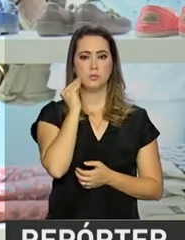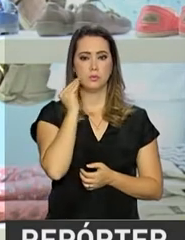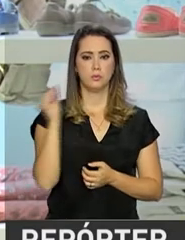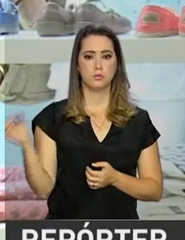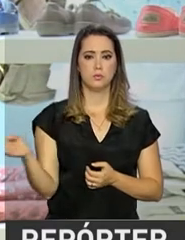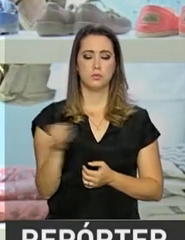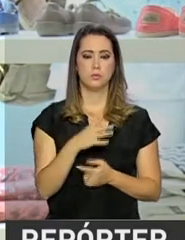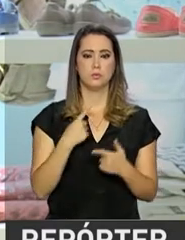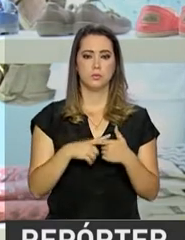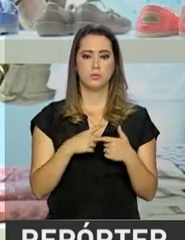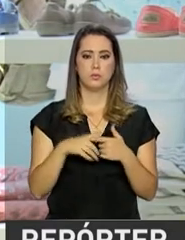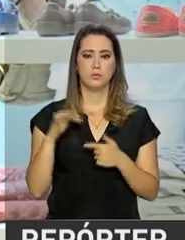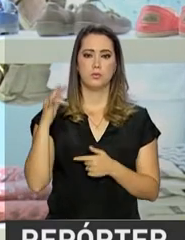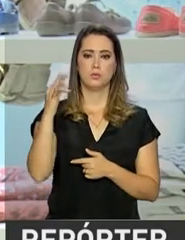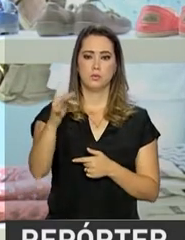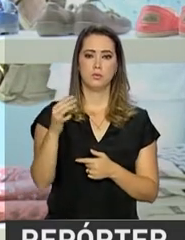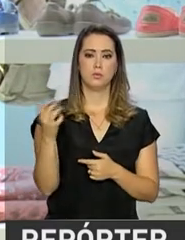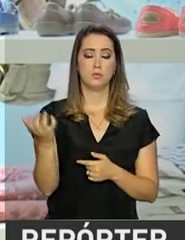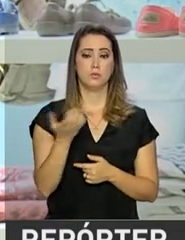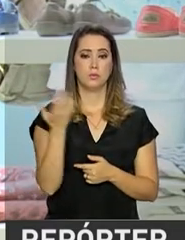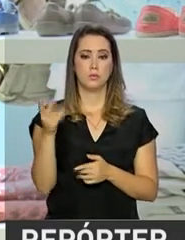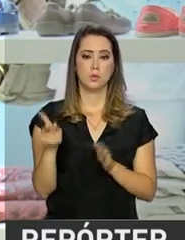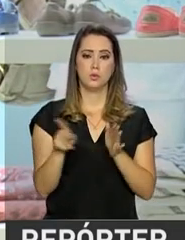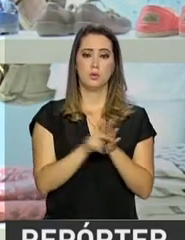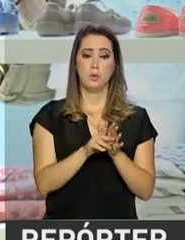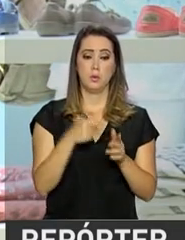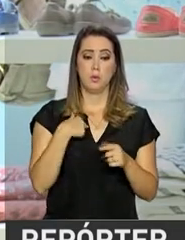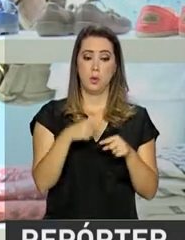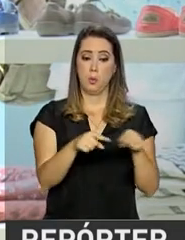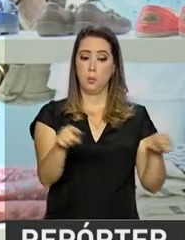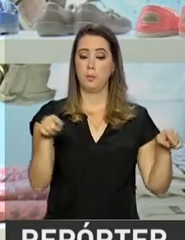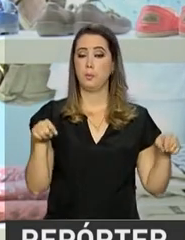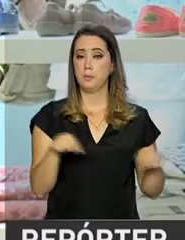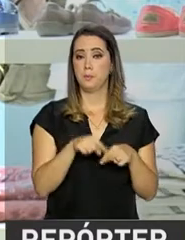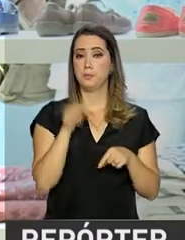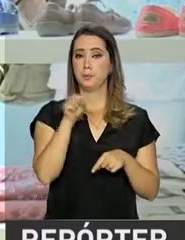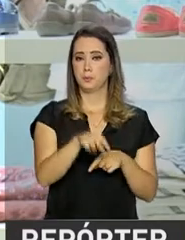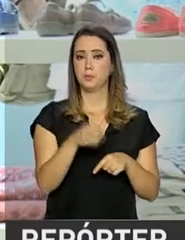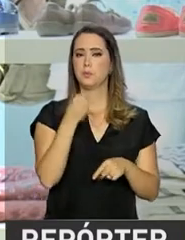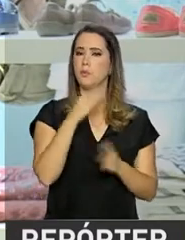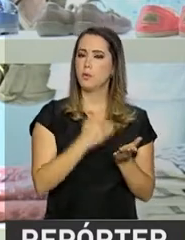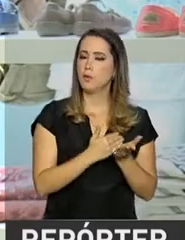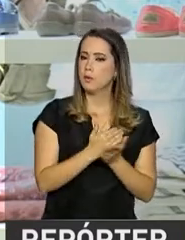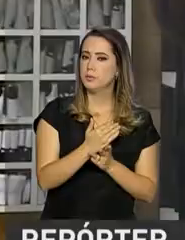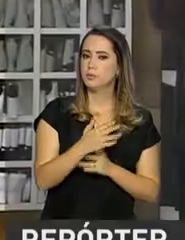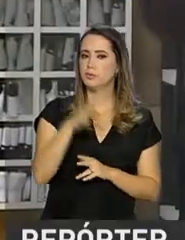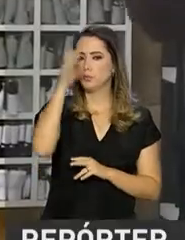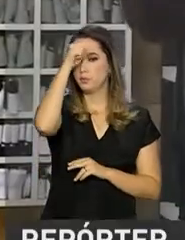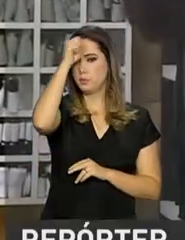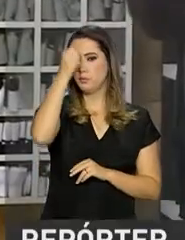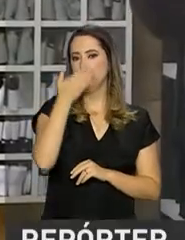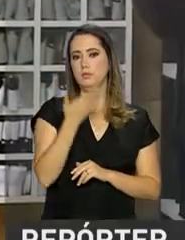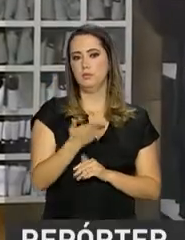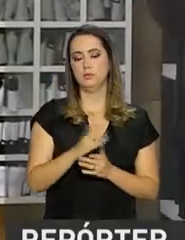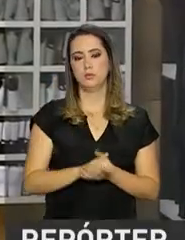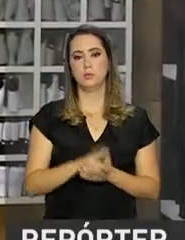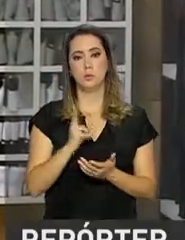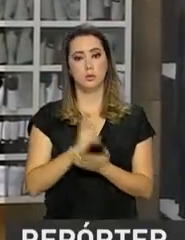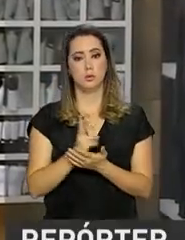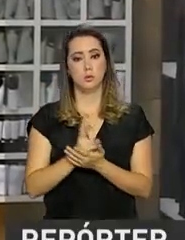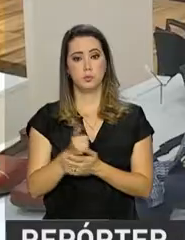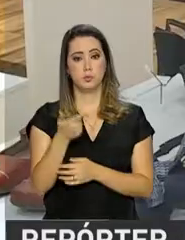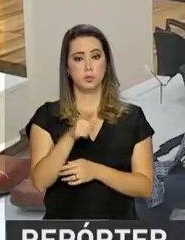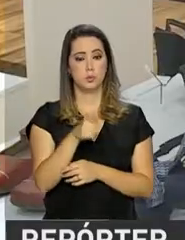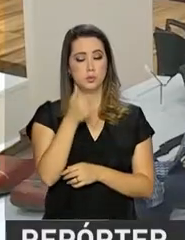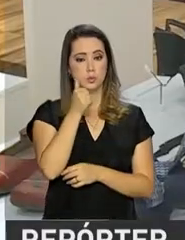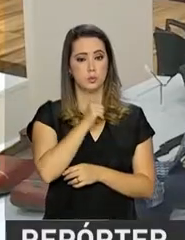porque futuramente eu pretendo ter meu próprio negócio então aqui um bom começo para mim né nessa mesma loja outra